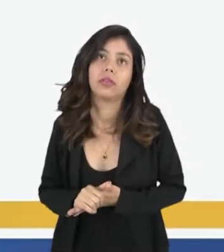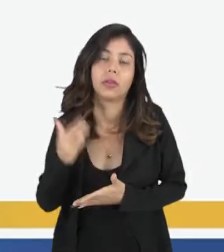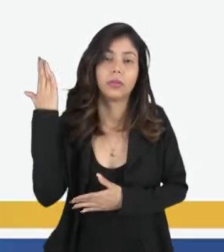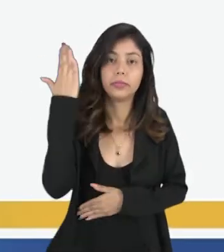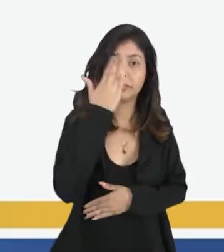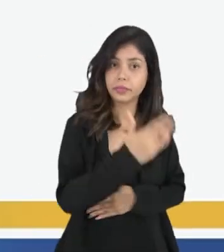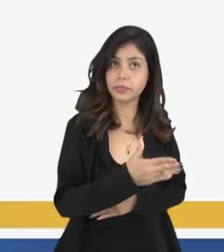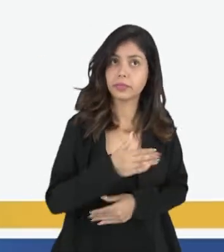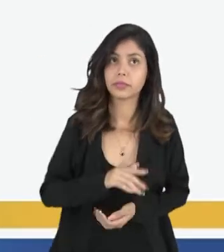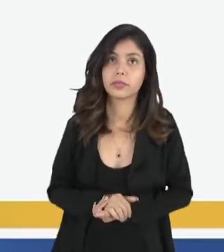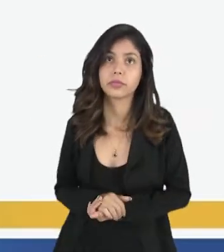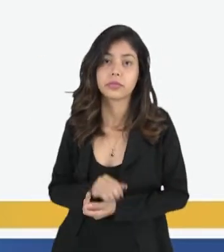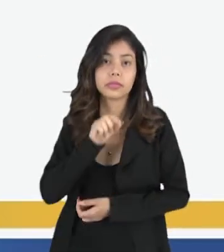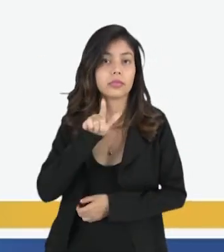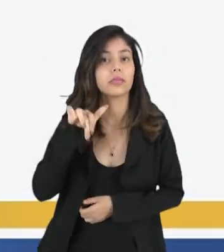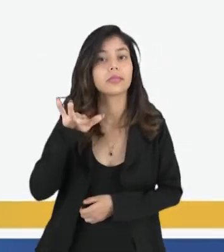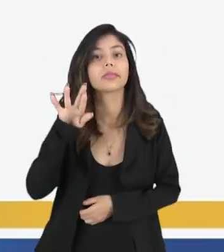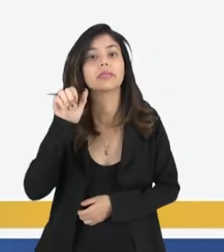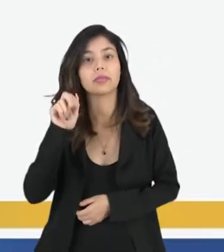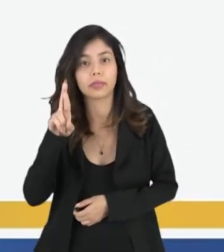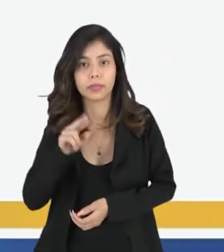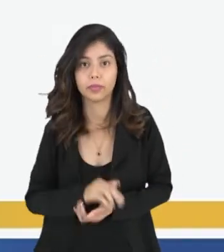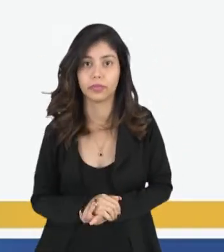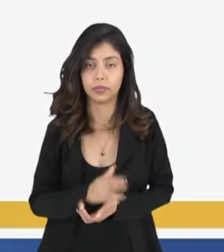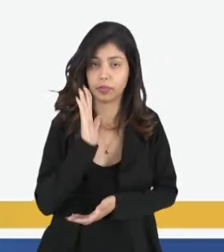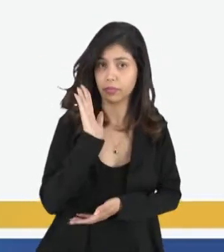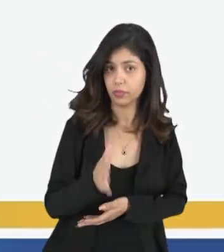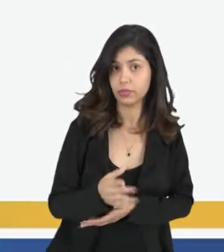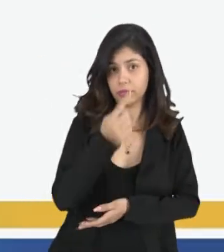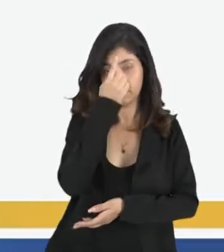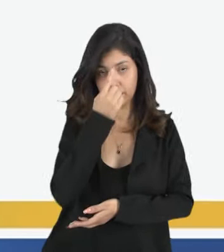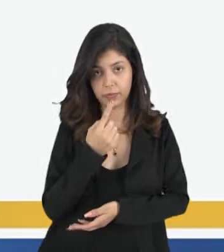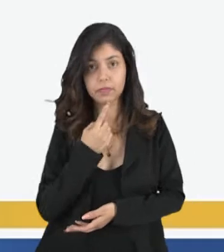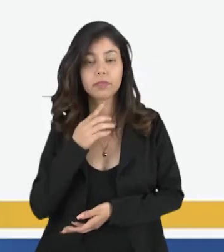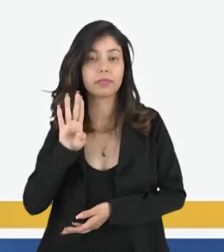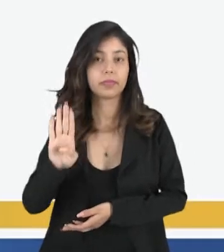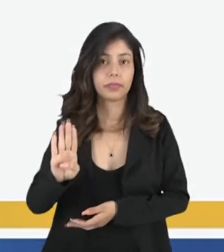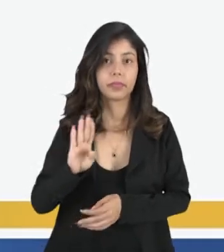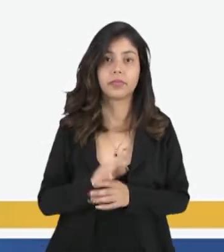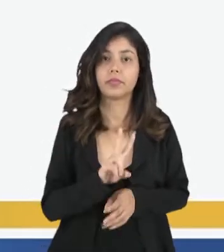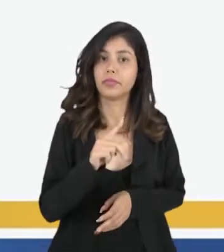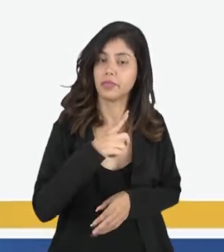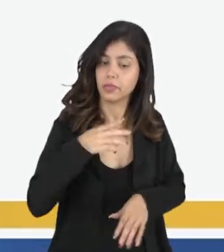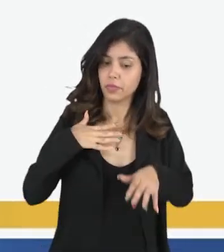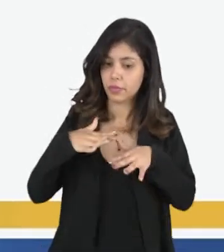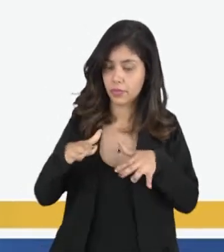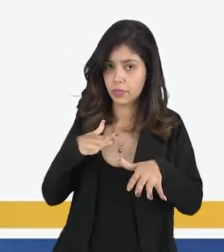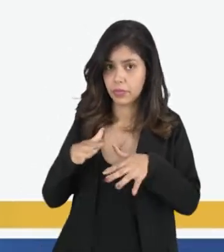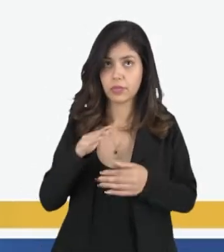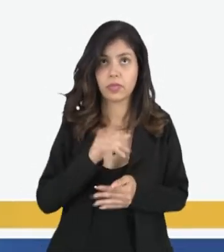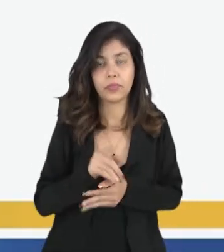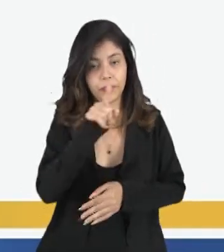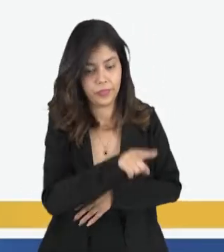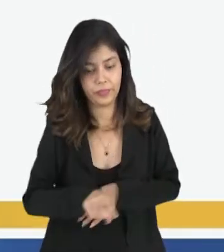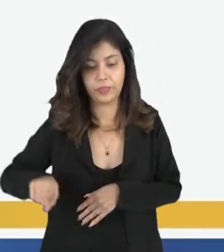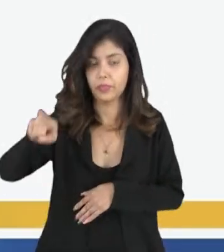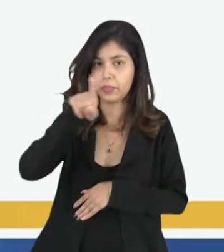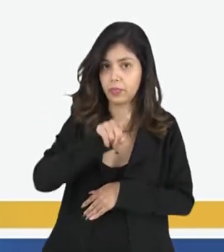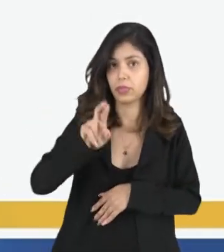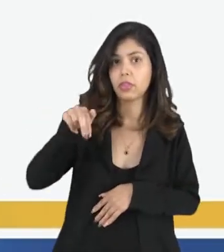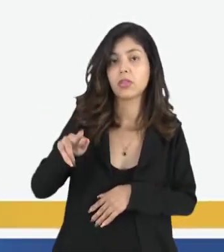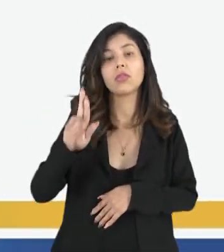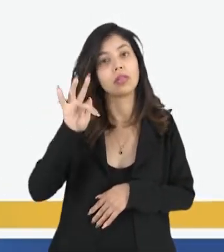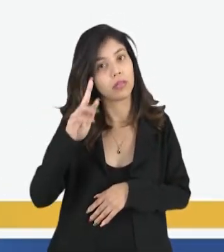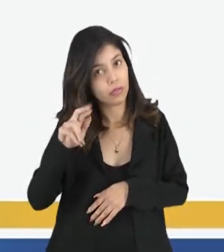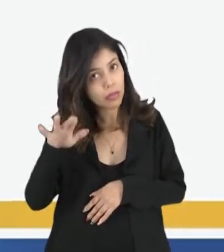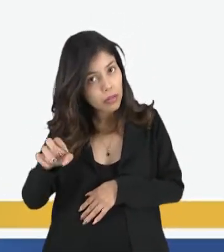direção linear. Já na figura B, você vai ter o movimento circular e